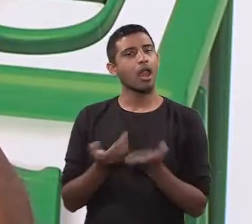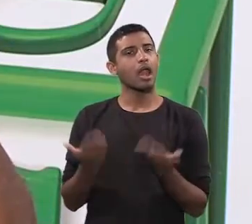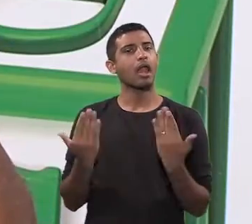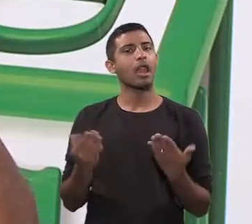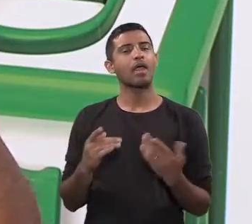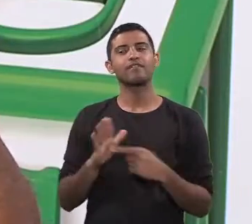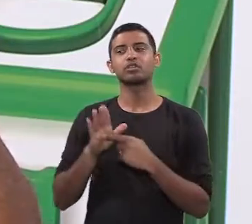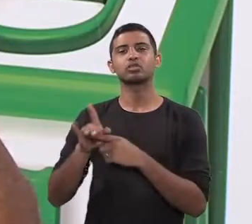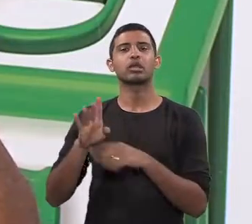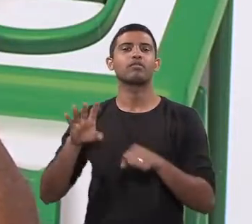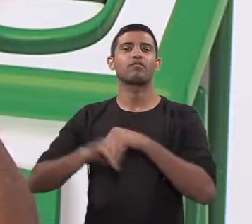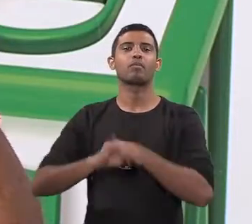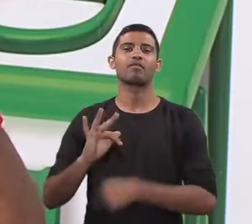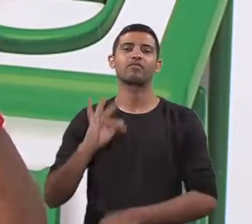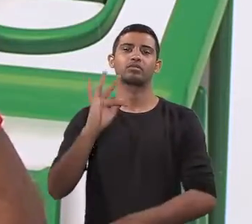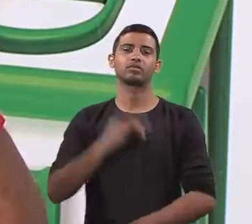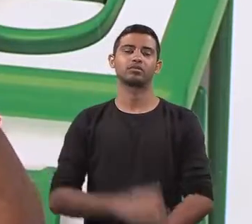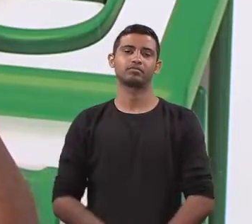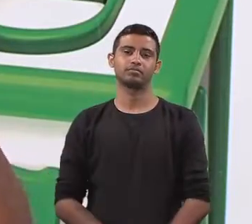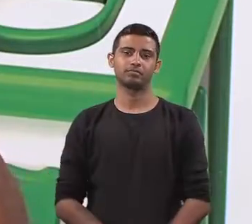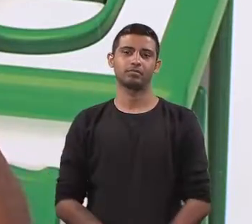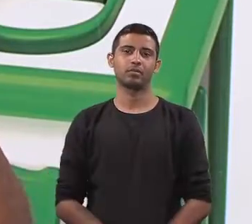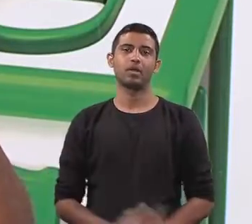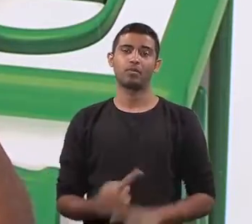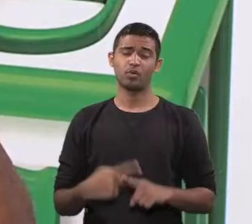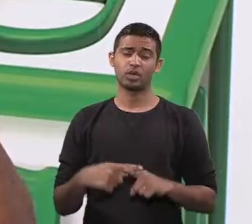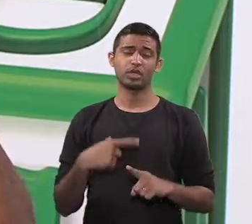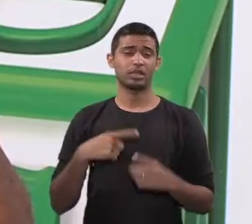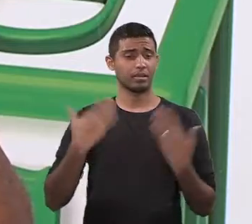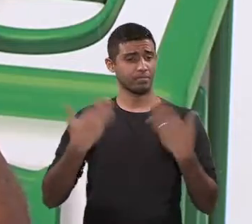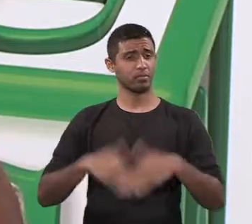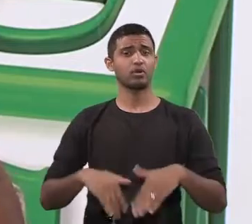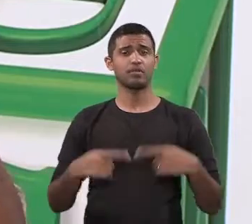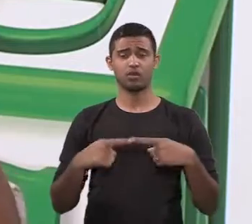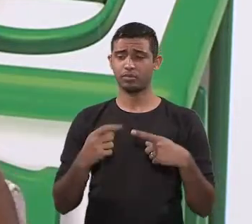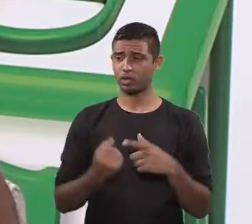a tua formação. Porque nós temos avaliação em cima